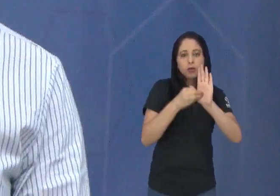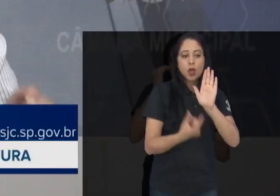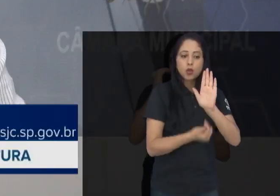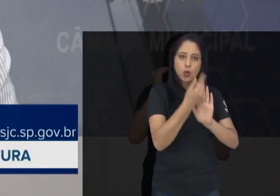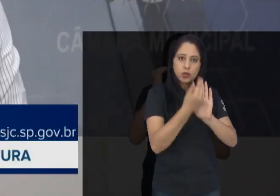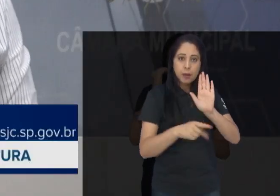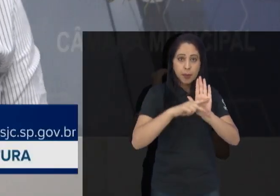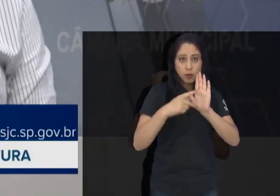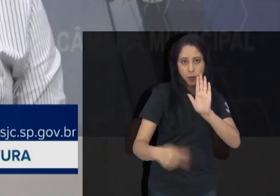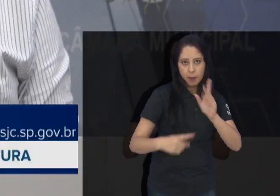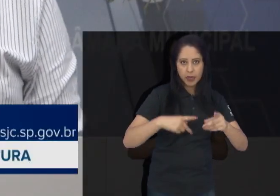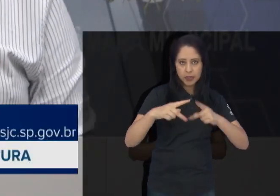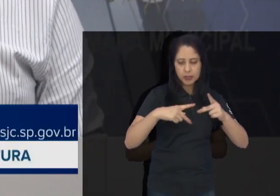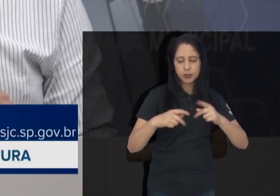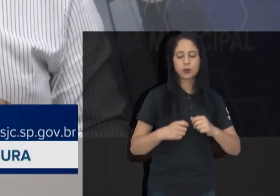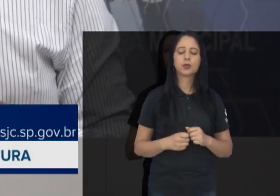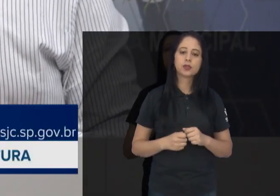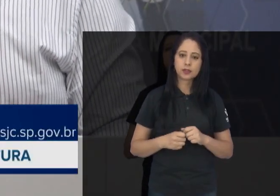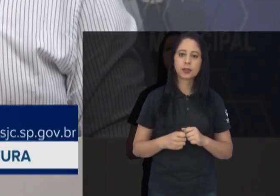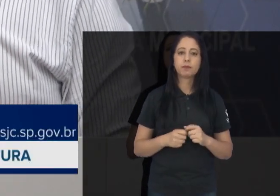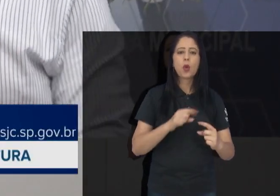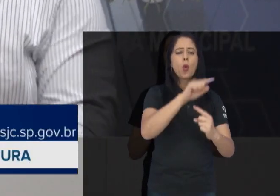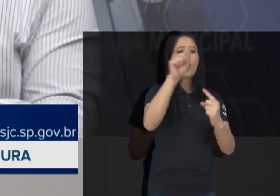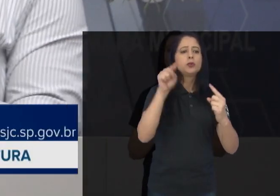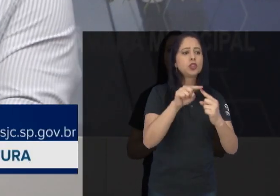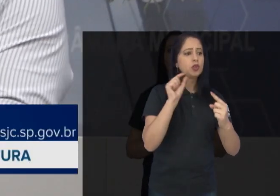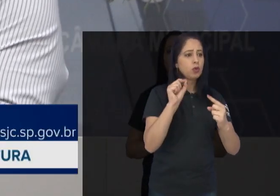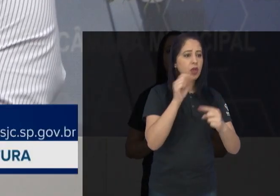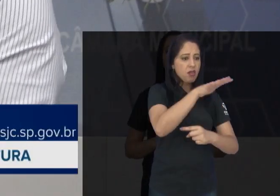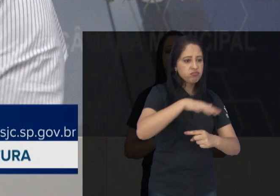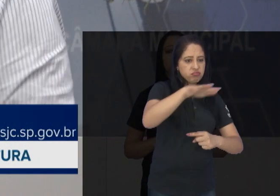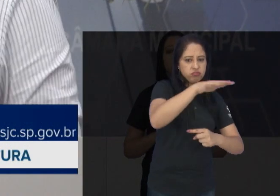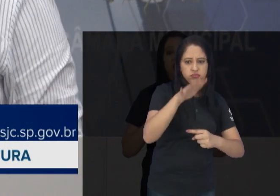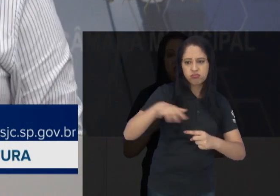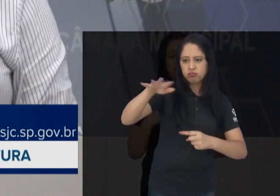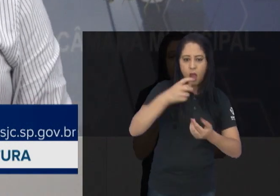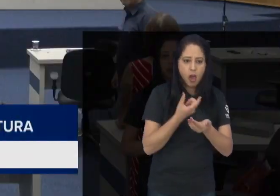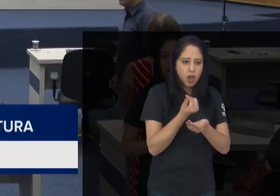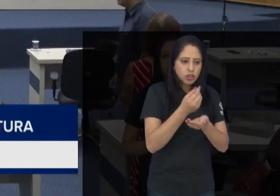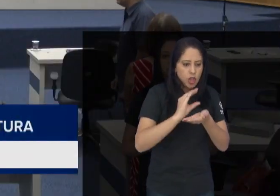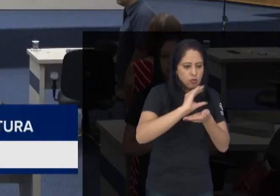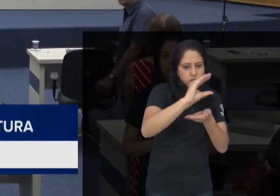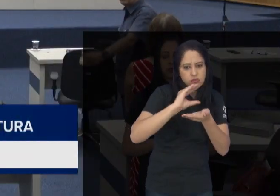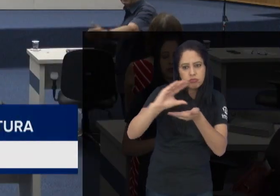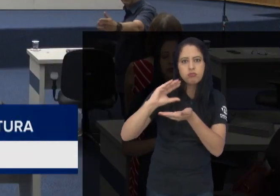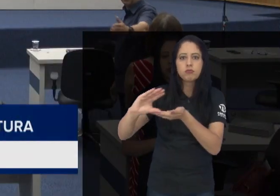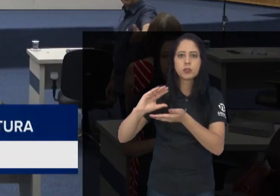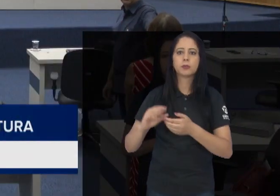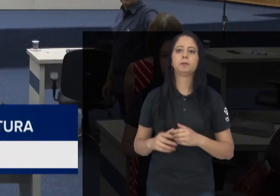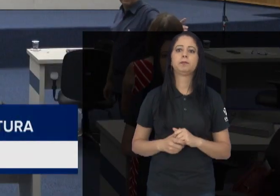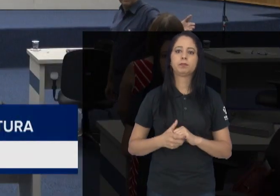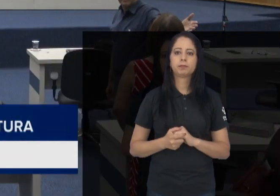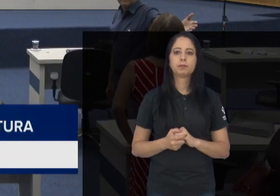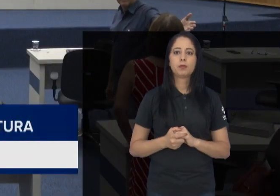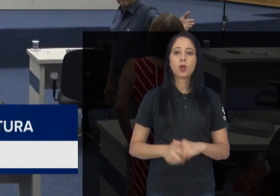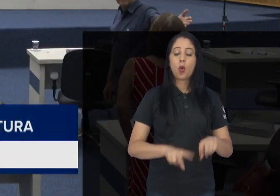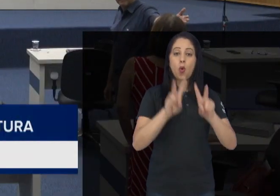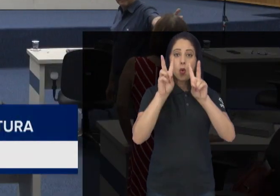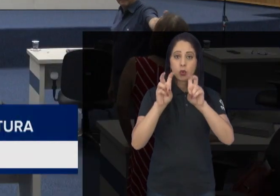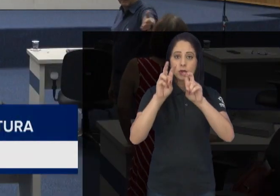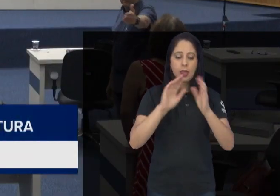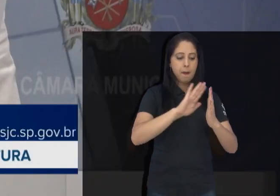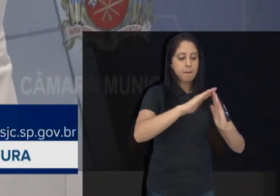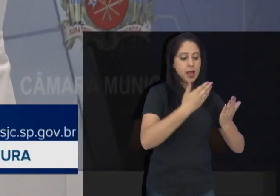municipal, destinando recursos para áreas e investimentos específicos. Retomando o tema da municipalização